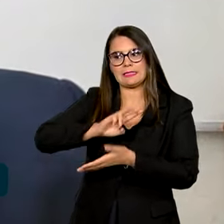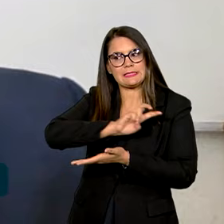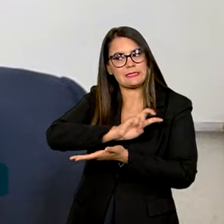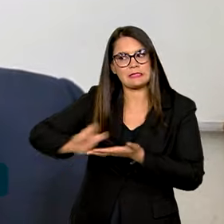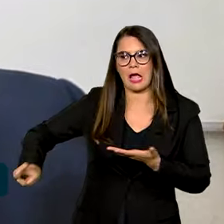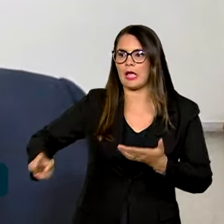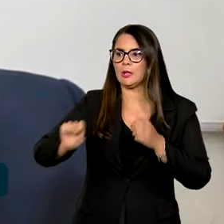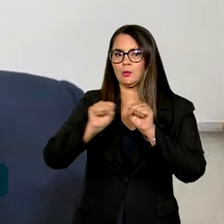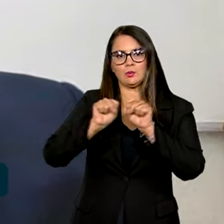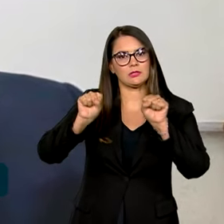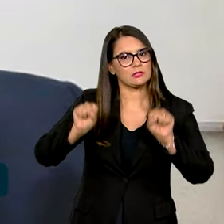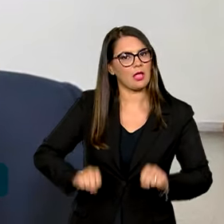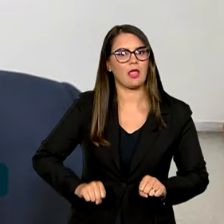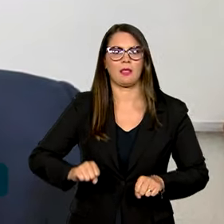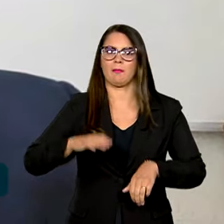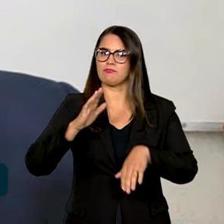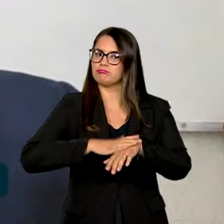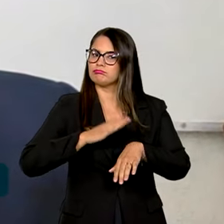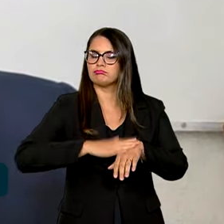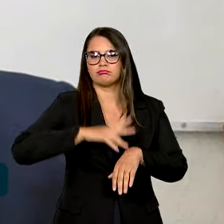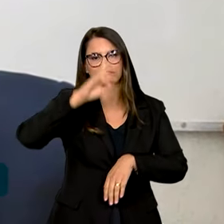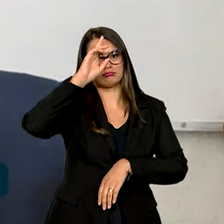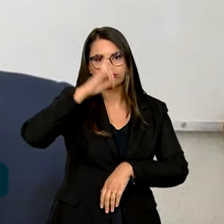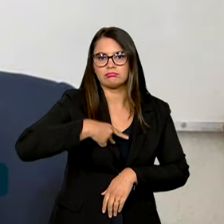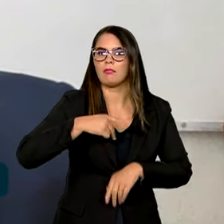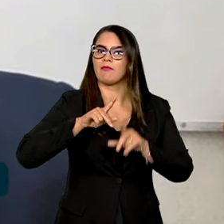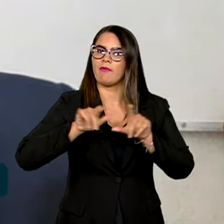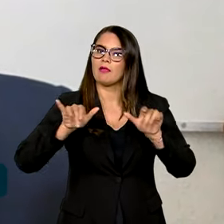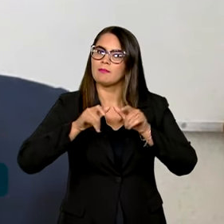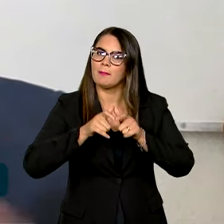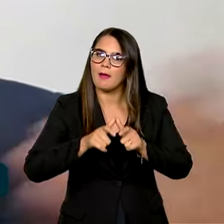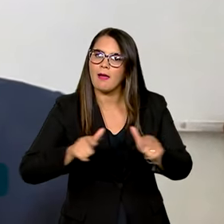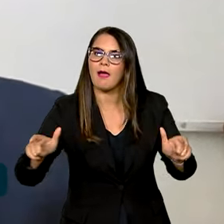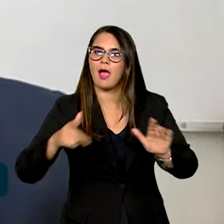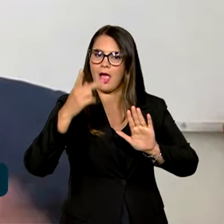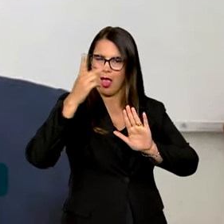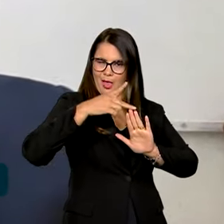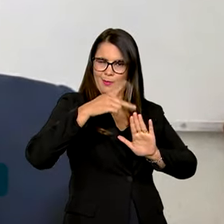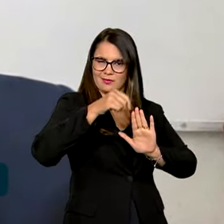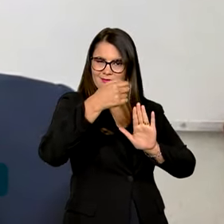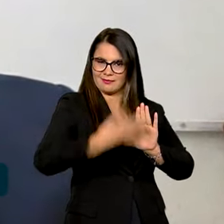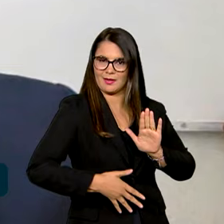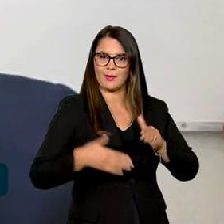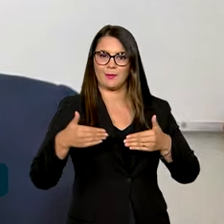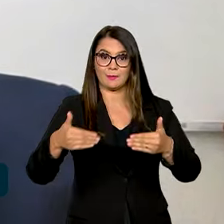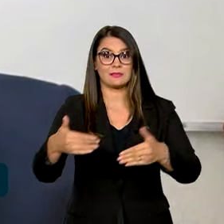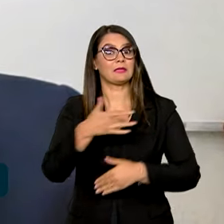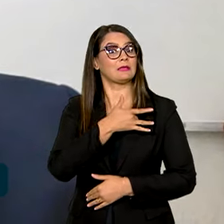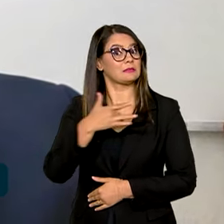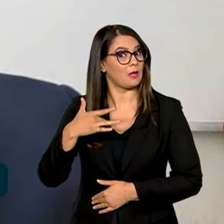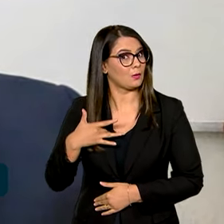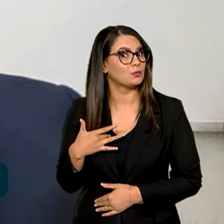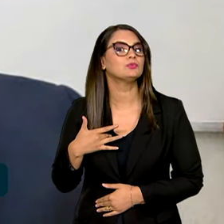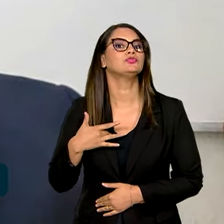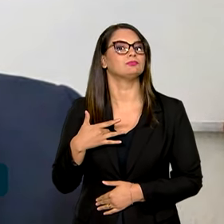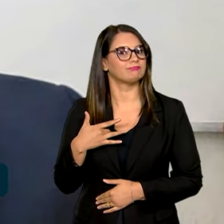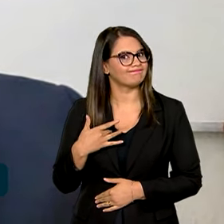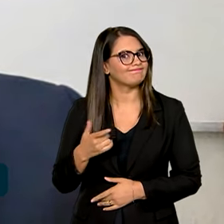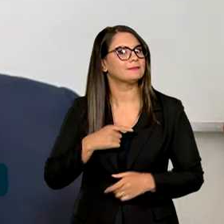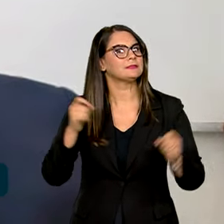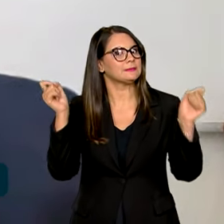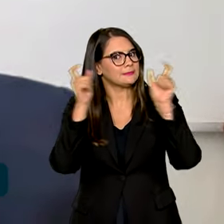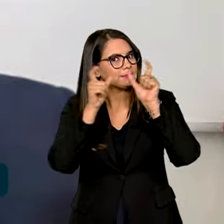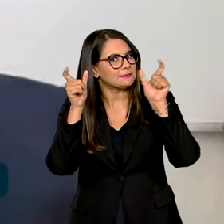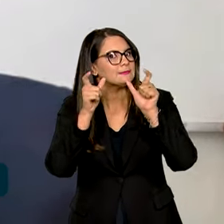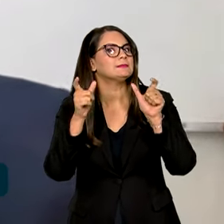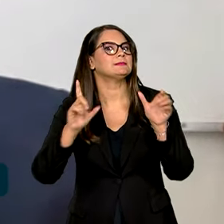sistema por ele mesmo e a gente vai expandir isso com essa portaria que virá depois com o Ministério da Saúde Ministério da Saúde Tá muito eh